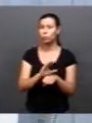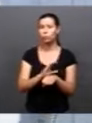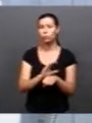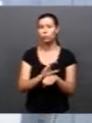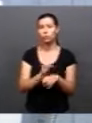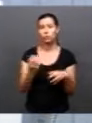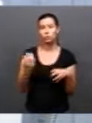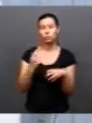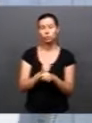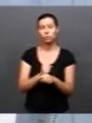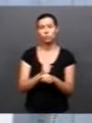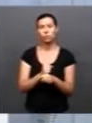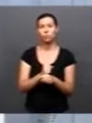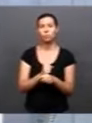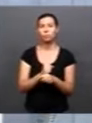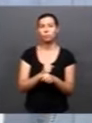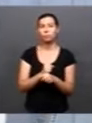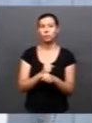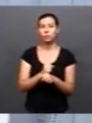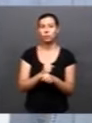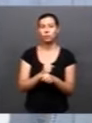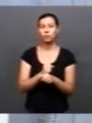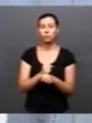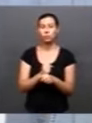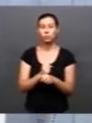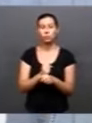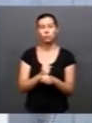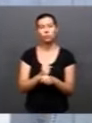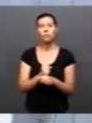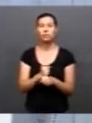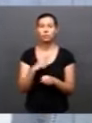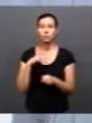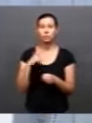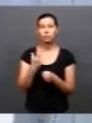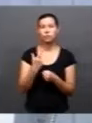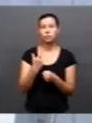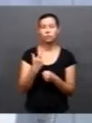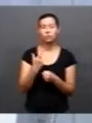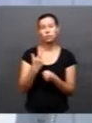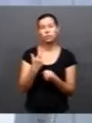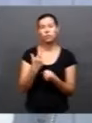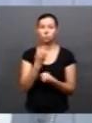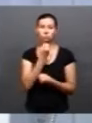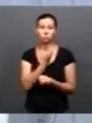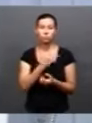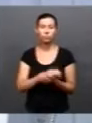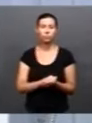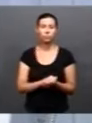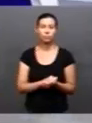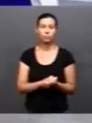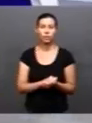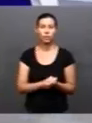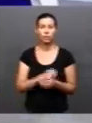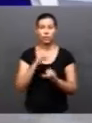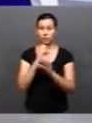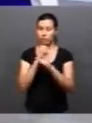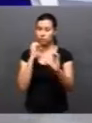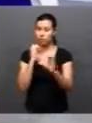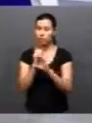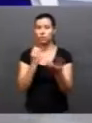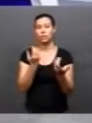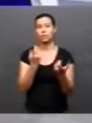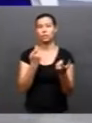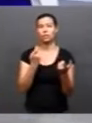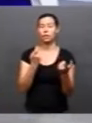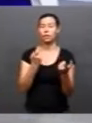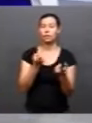falar aí das joias da coroa, né? A engenharia mecânica, a engenharia química, a imunologia, parasitologia aplicados, a odontologia...